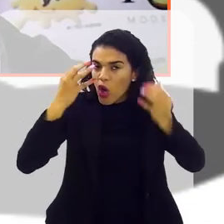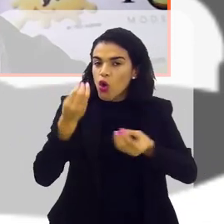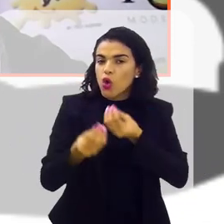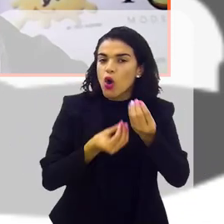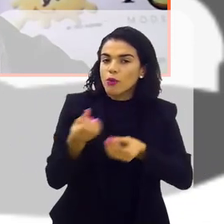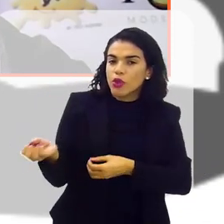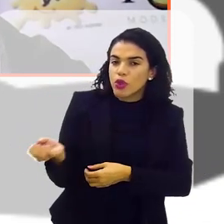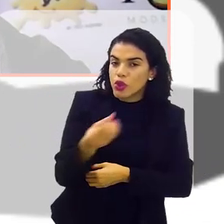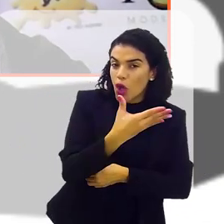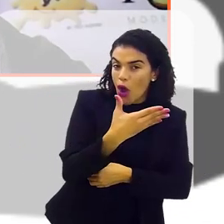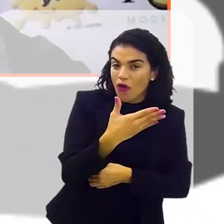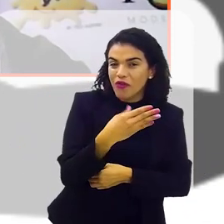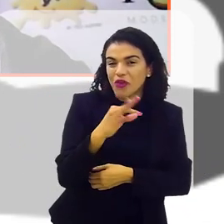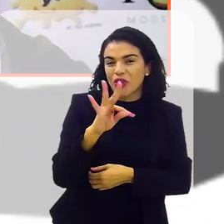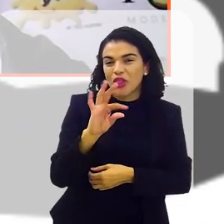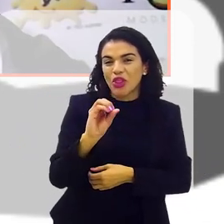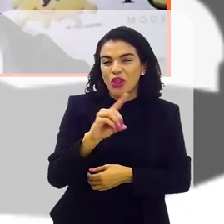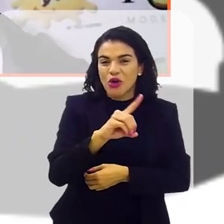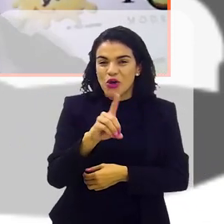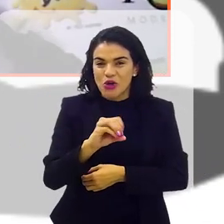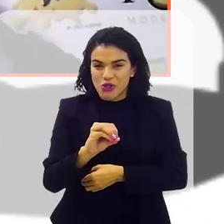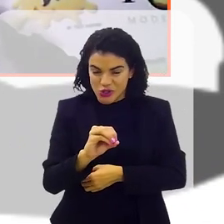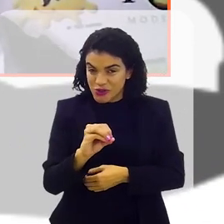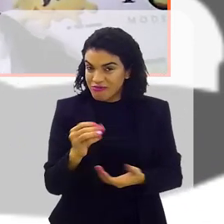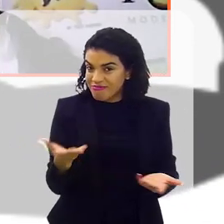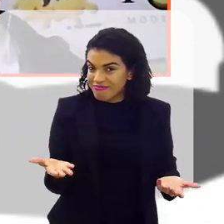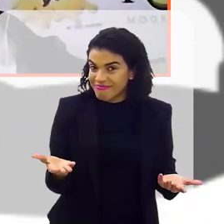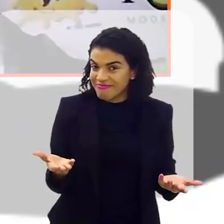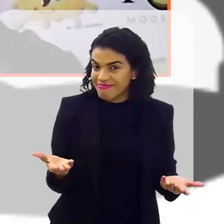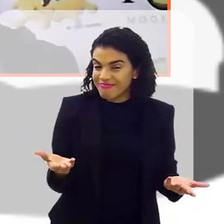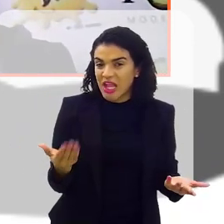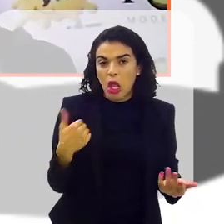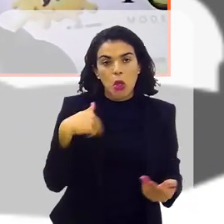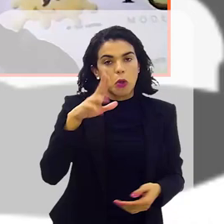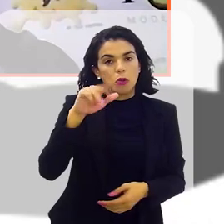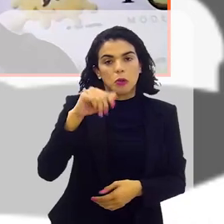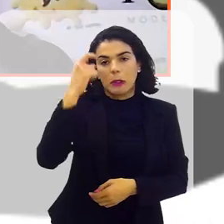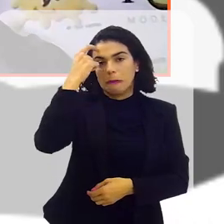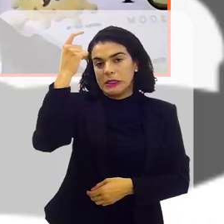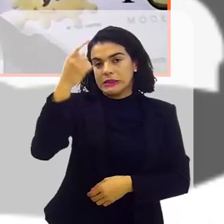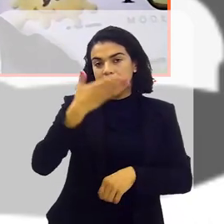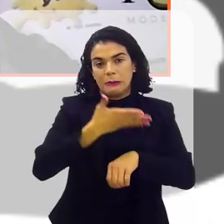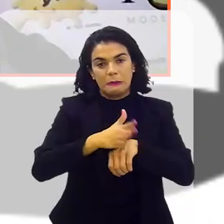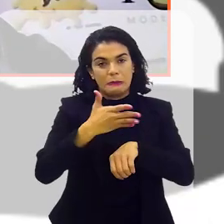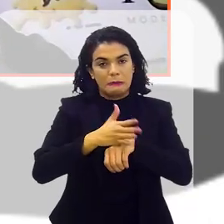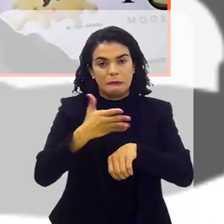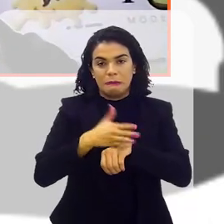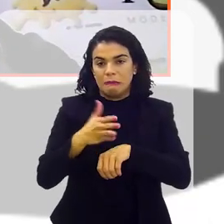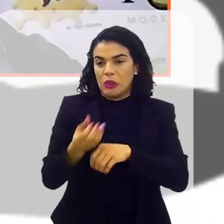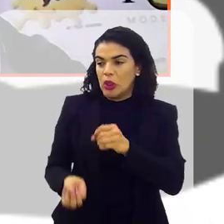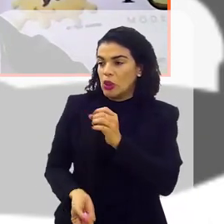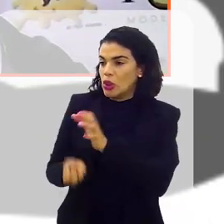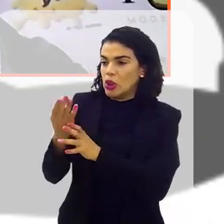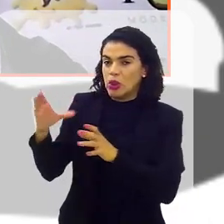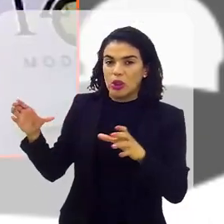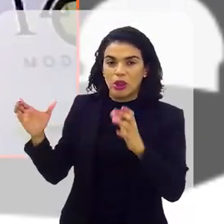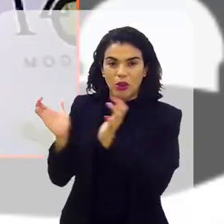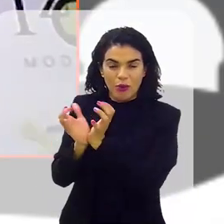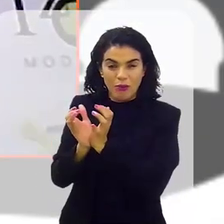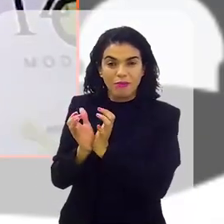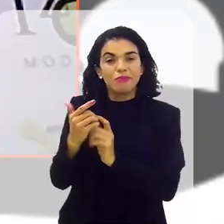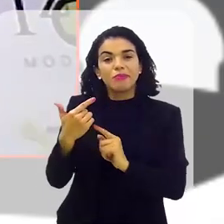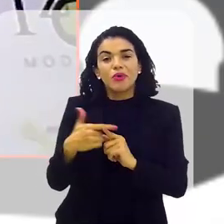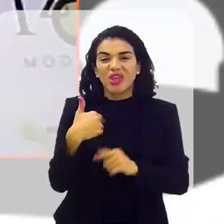para novos todos os Sampaios olha Cláudia nunca pensei nessa coisa de um treinamento para novos Sampaio não